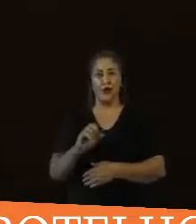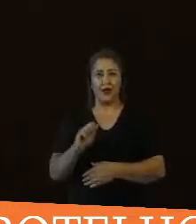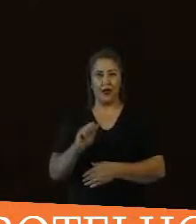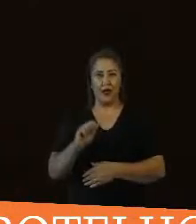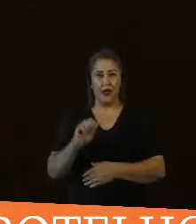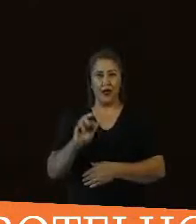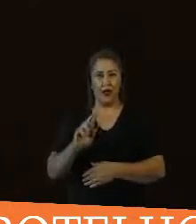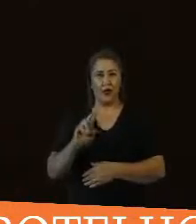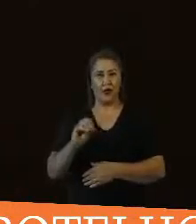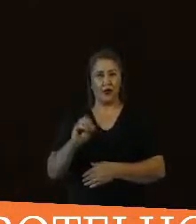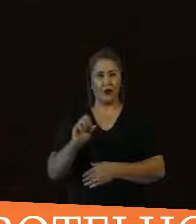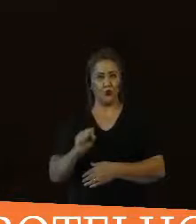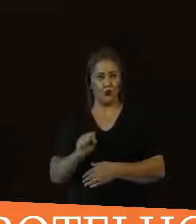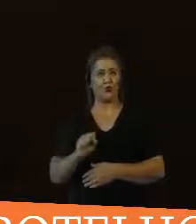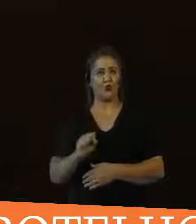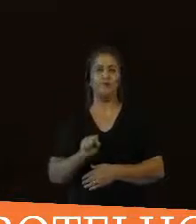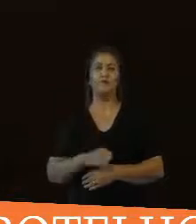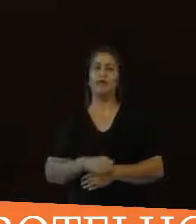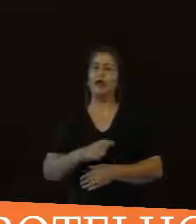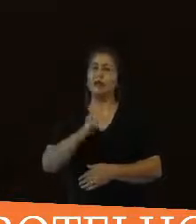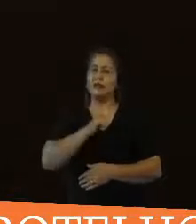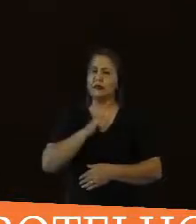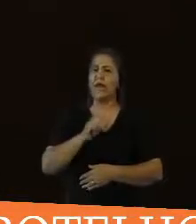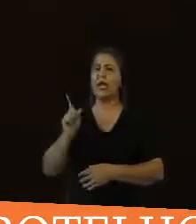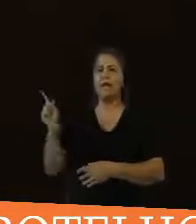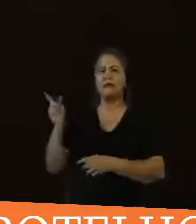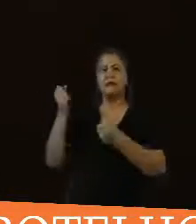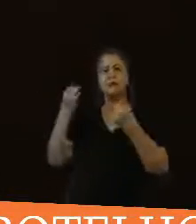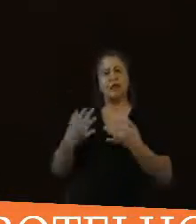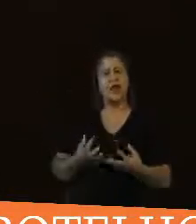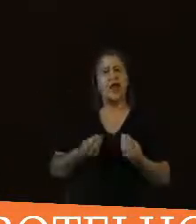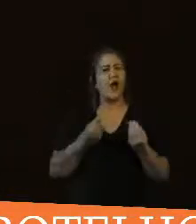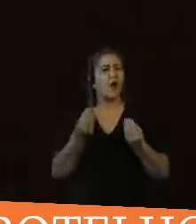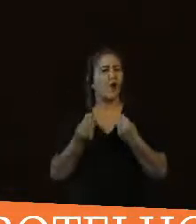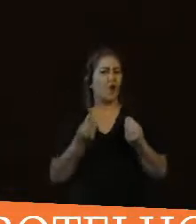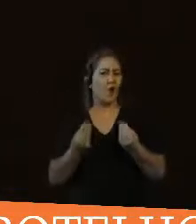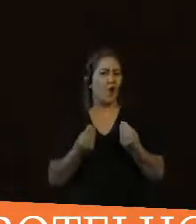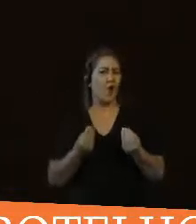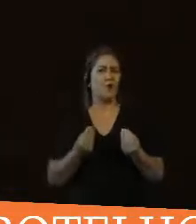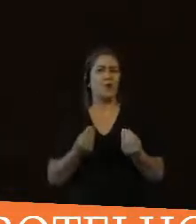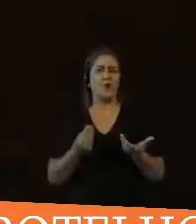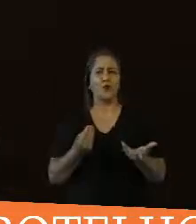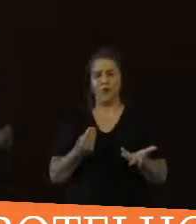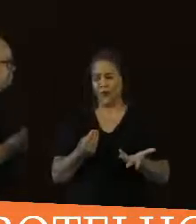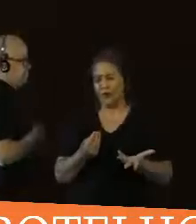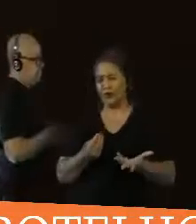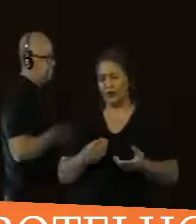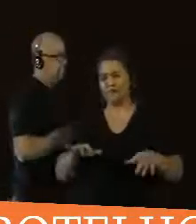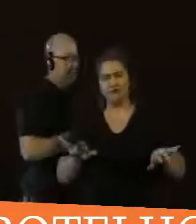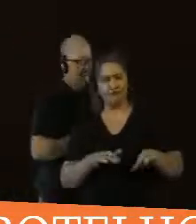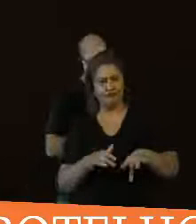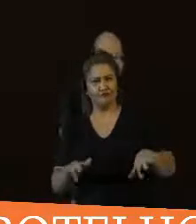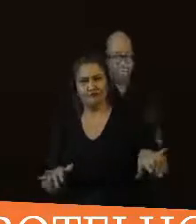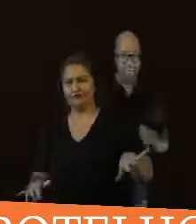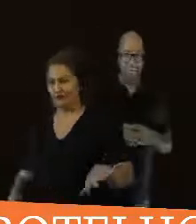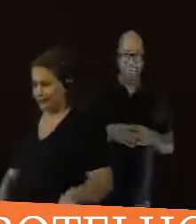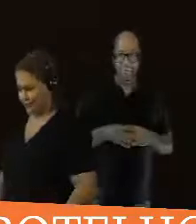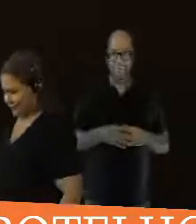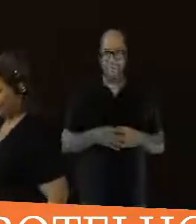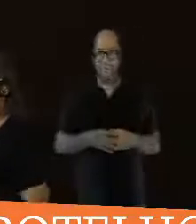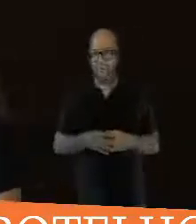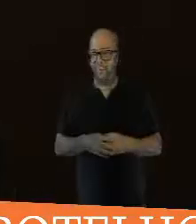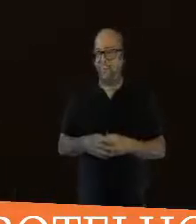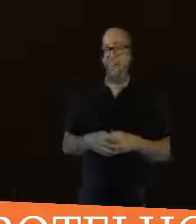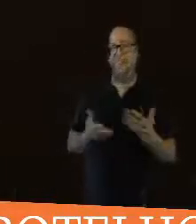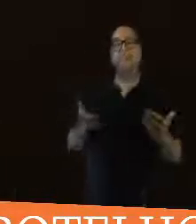tem muita coisa. E o José Ricardo, ele vai falar um pouquinho agora de como era a instrumentação, né, e como